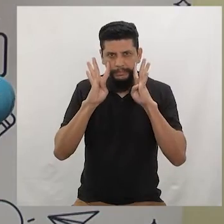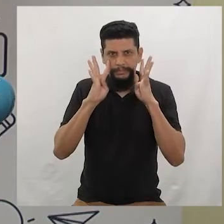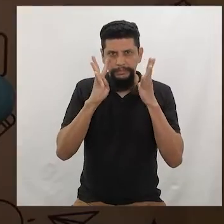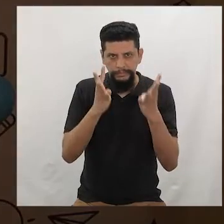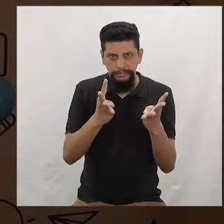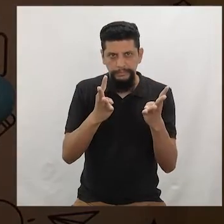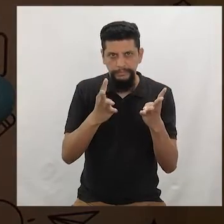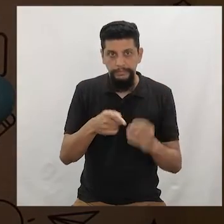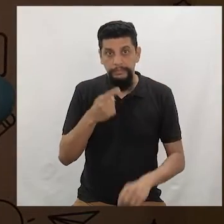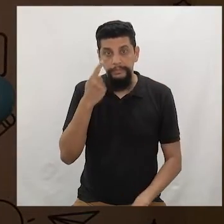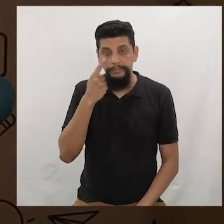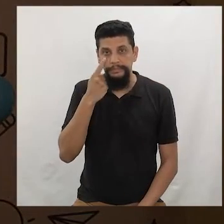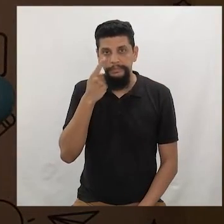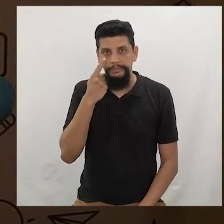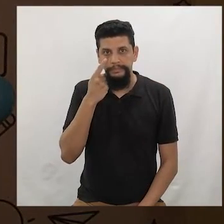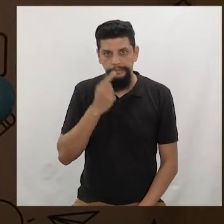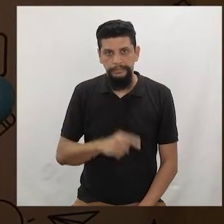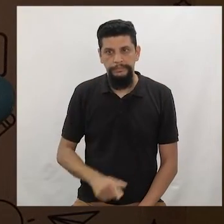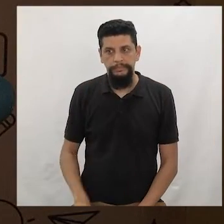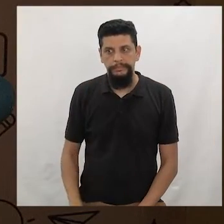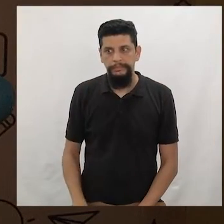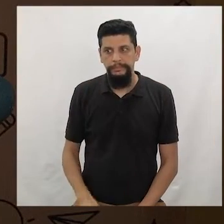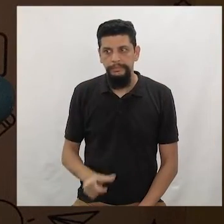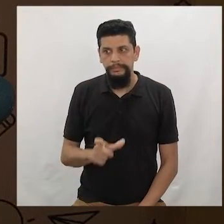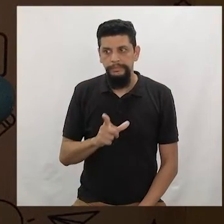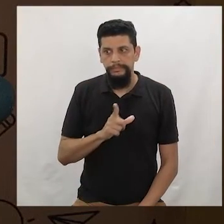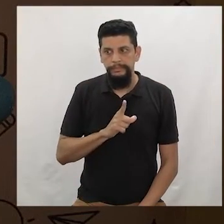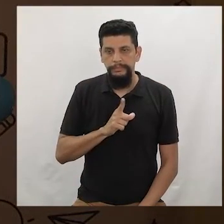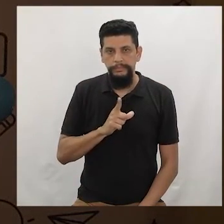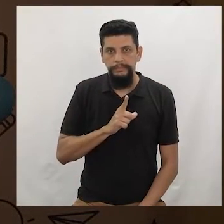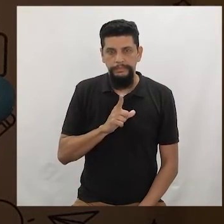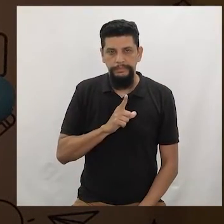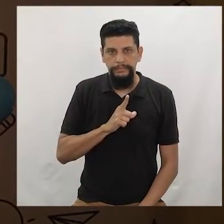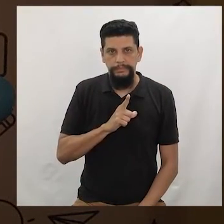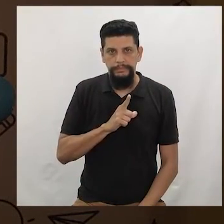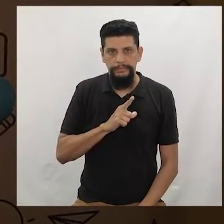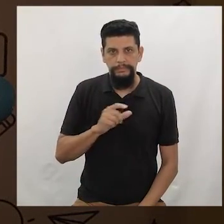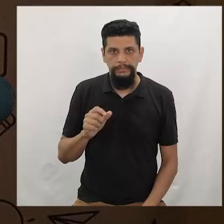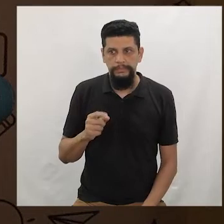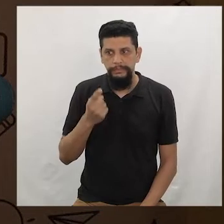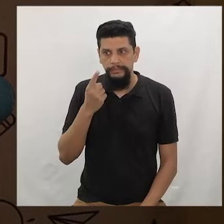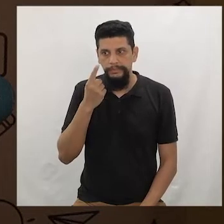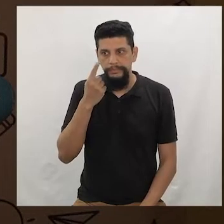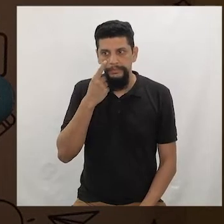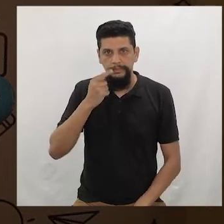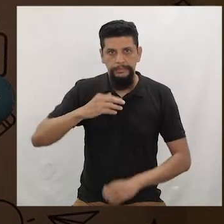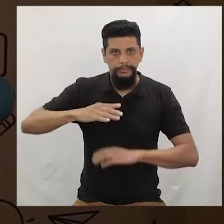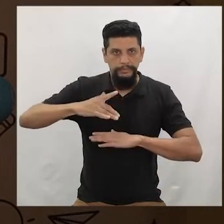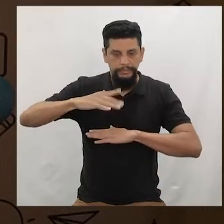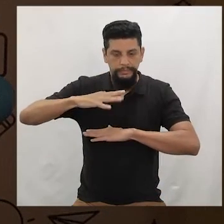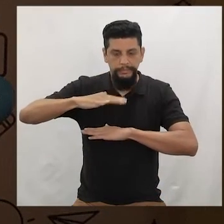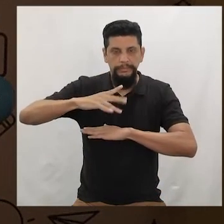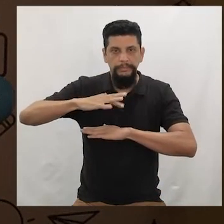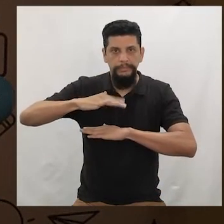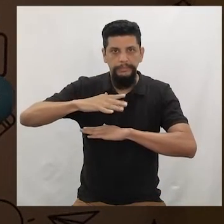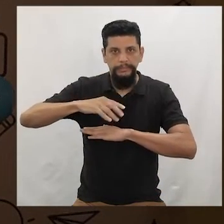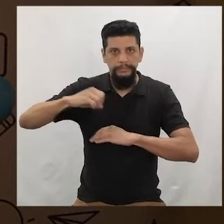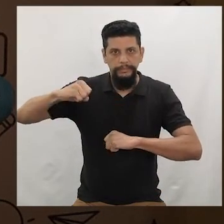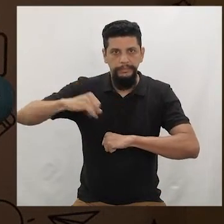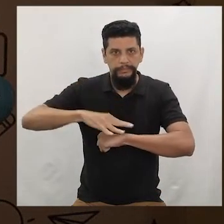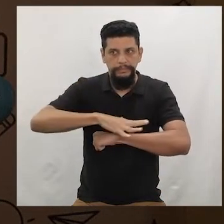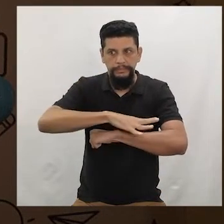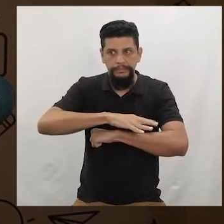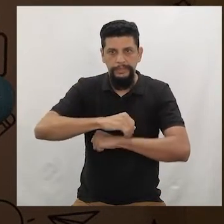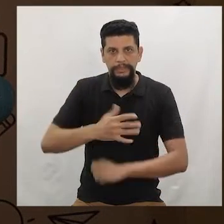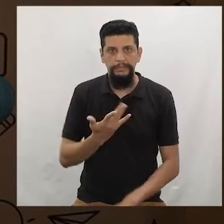Prestem atenção aqui. Olhem só, eu tenho uma lâmpada e olhem lá, eu formei uma sombra